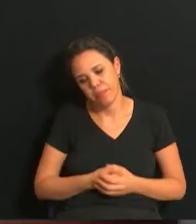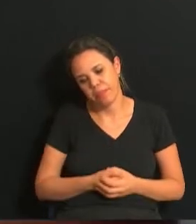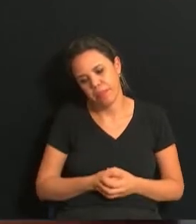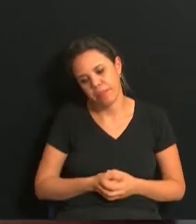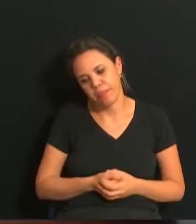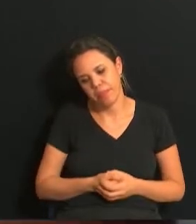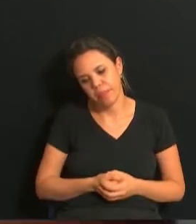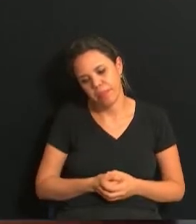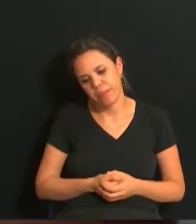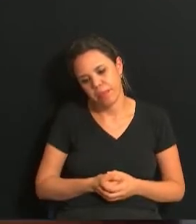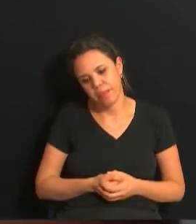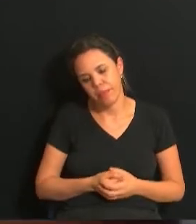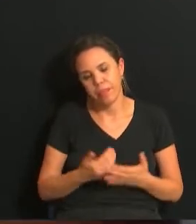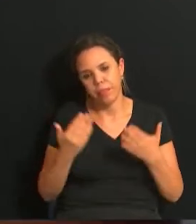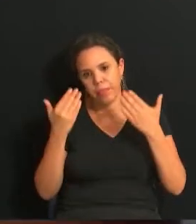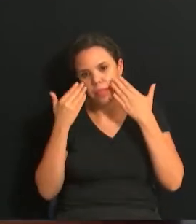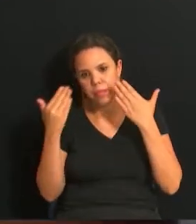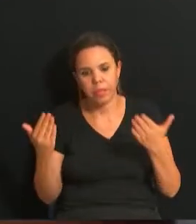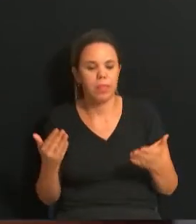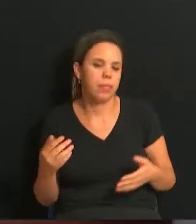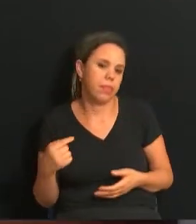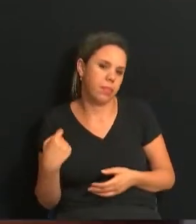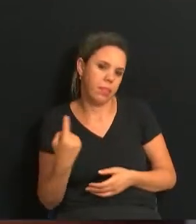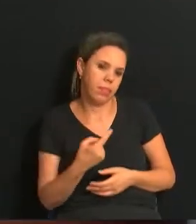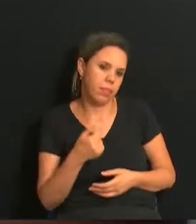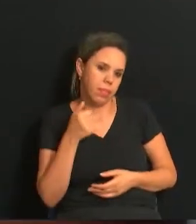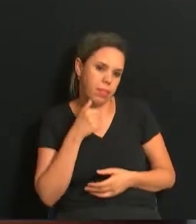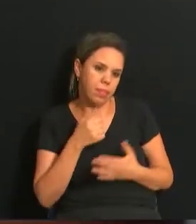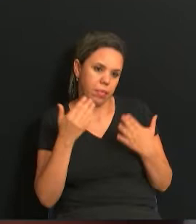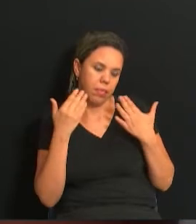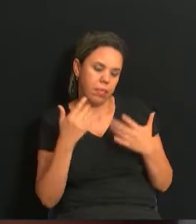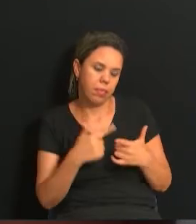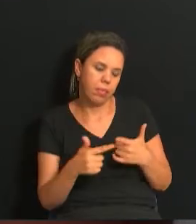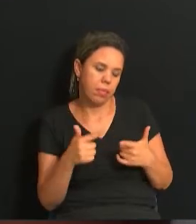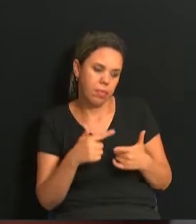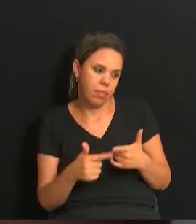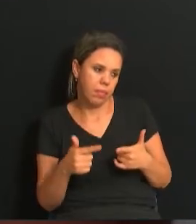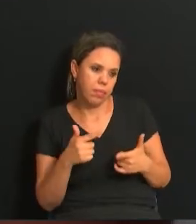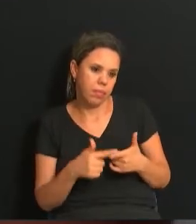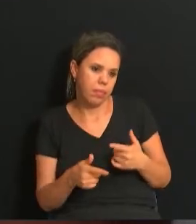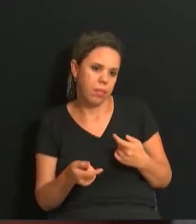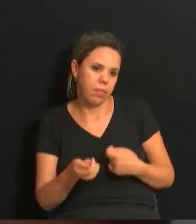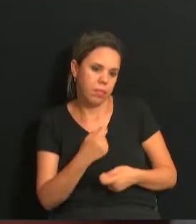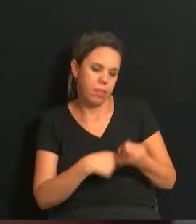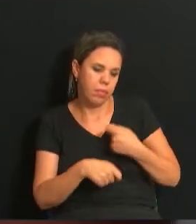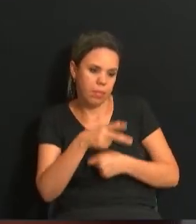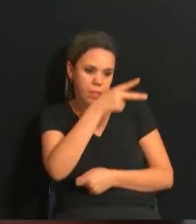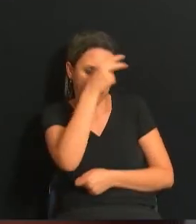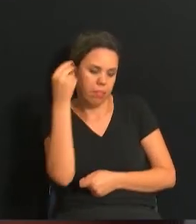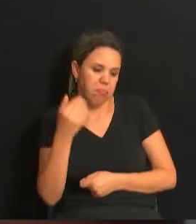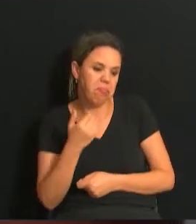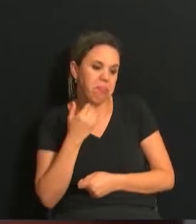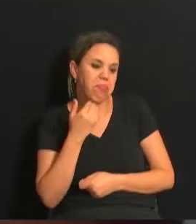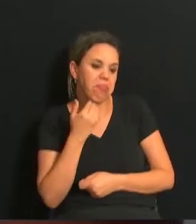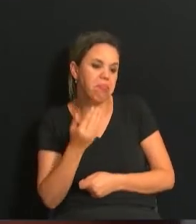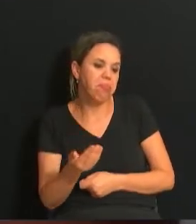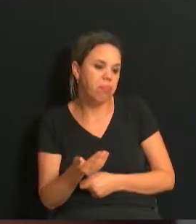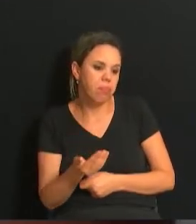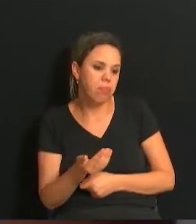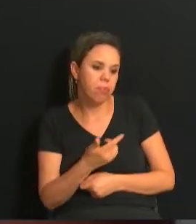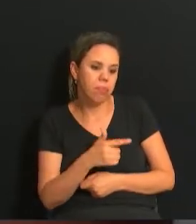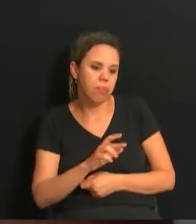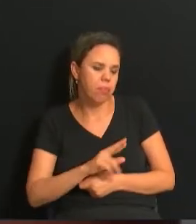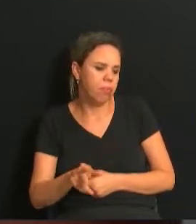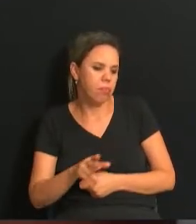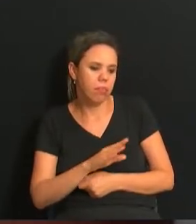fica muito evidente que a gente está diante de uma administração pública que não prioriza